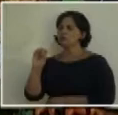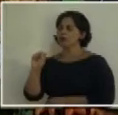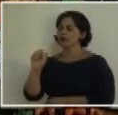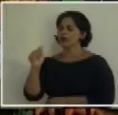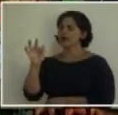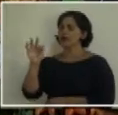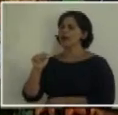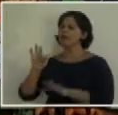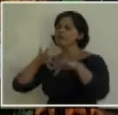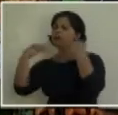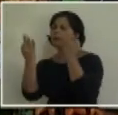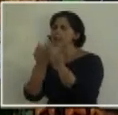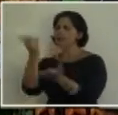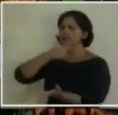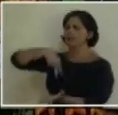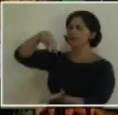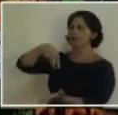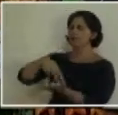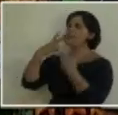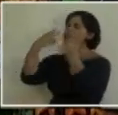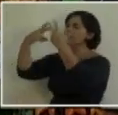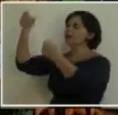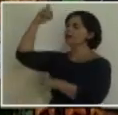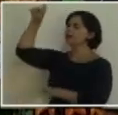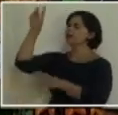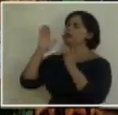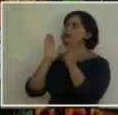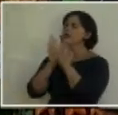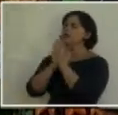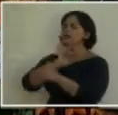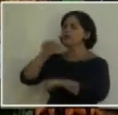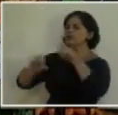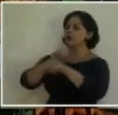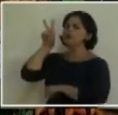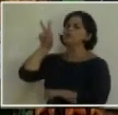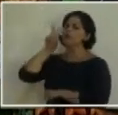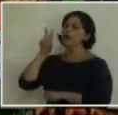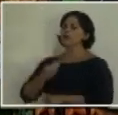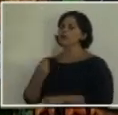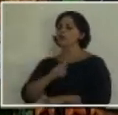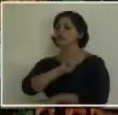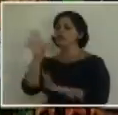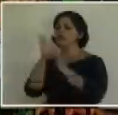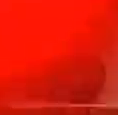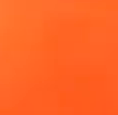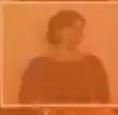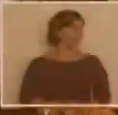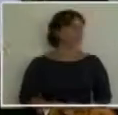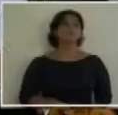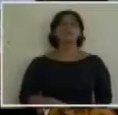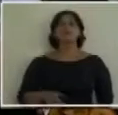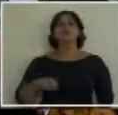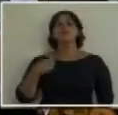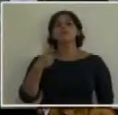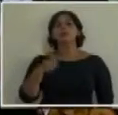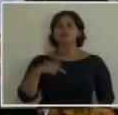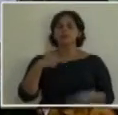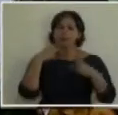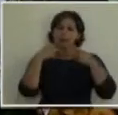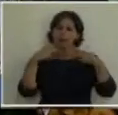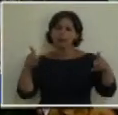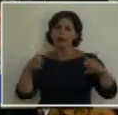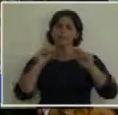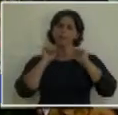levantar para clamar, e a oração vai mudar a história da vida deles, em nome de Jesus. Amém. Depois dessa